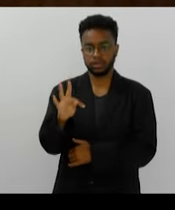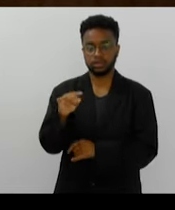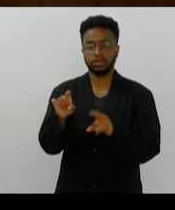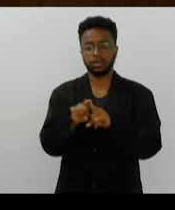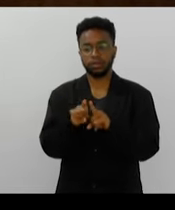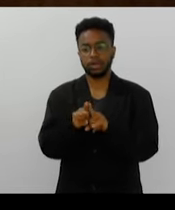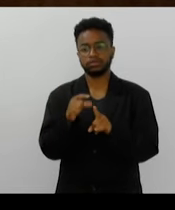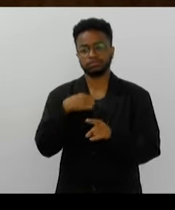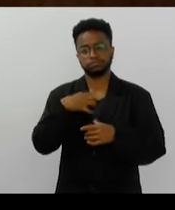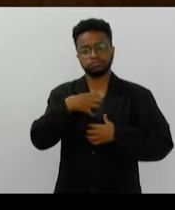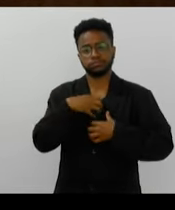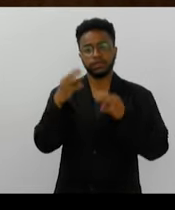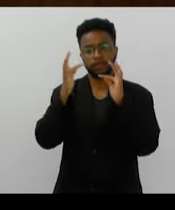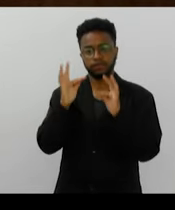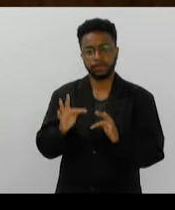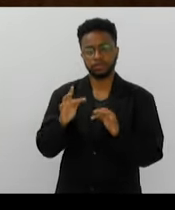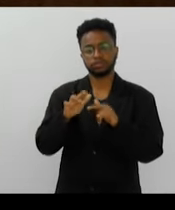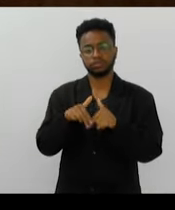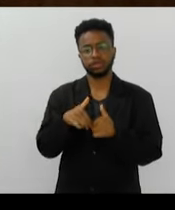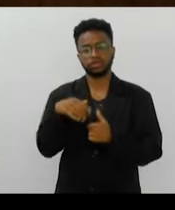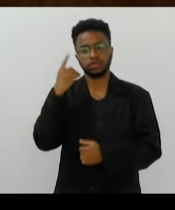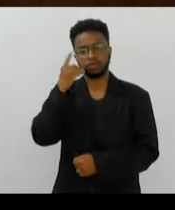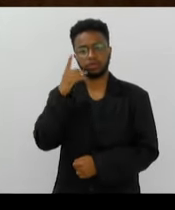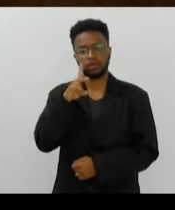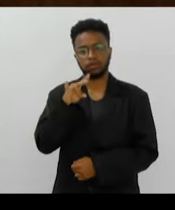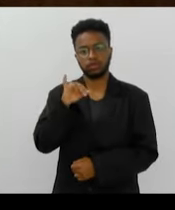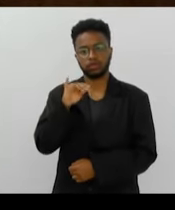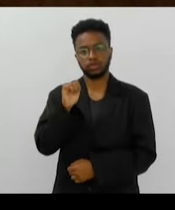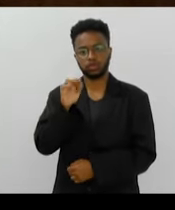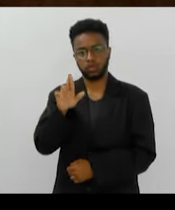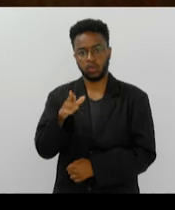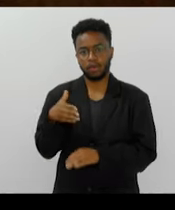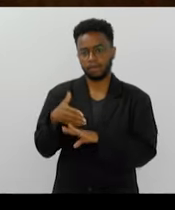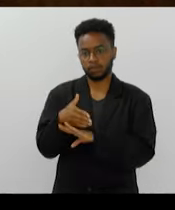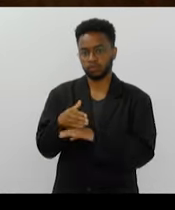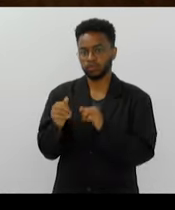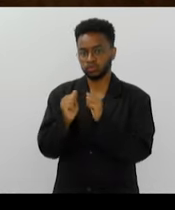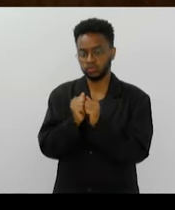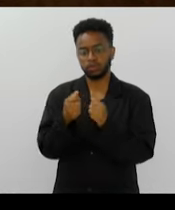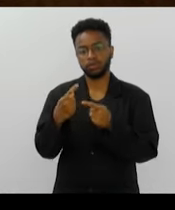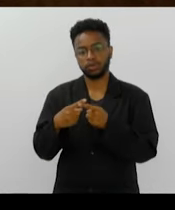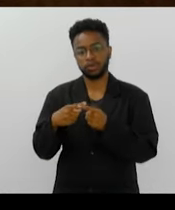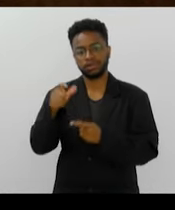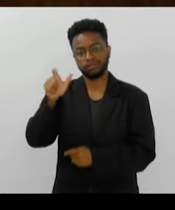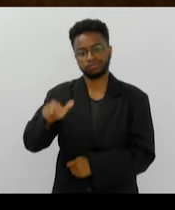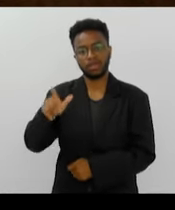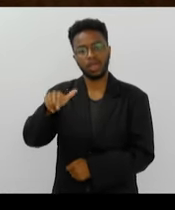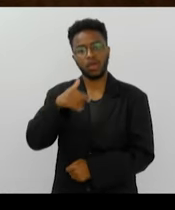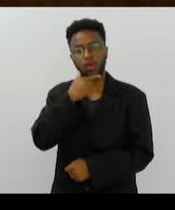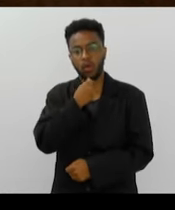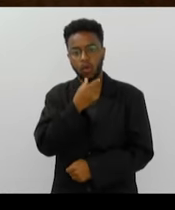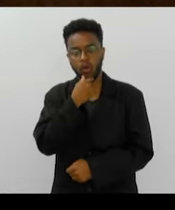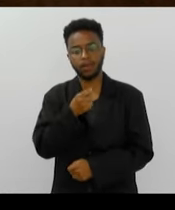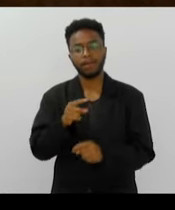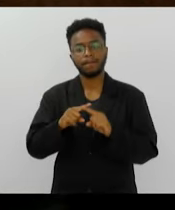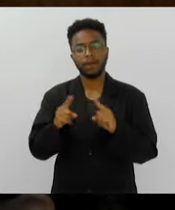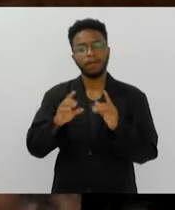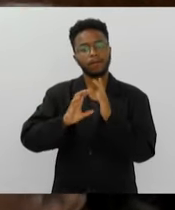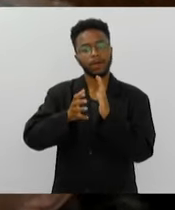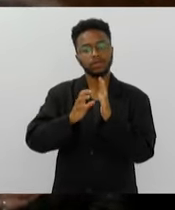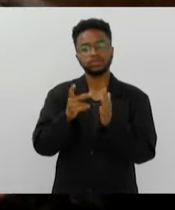com a participação do deputado Vitor Júnior que faz parte desse grupo de homens é um partido que sempre